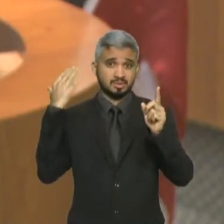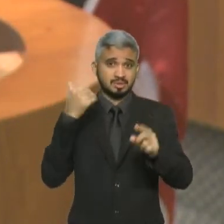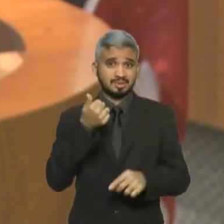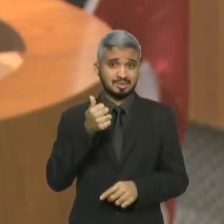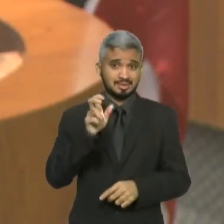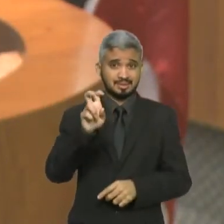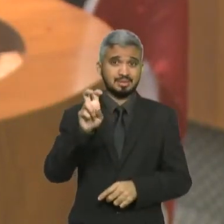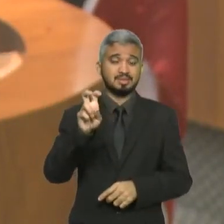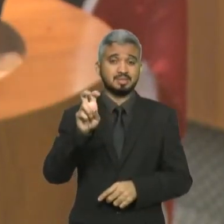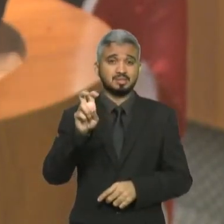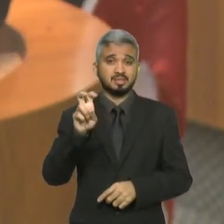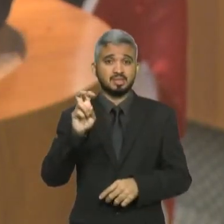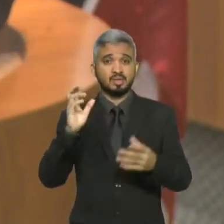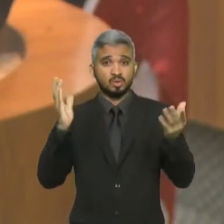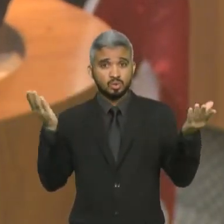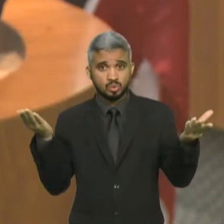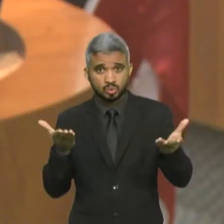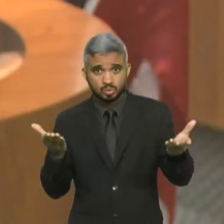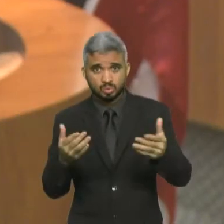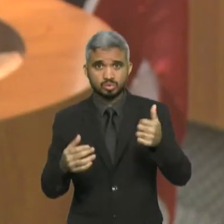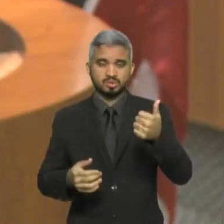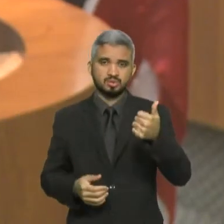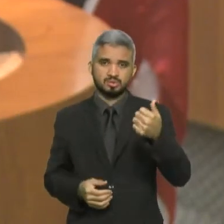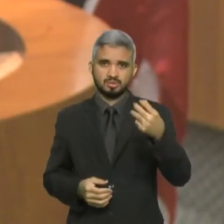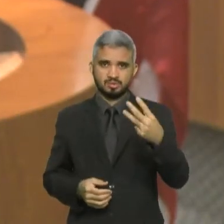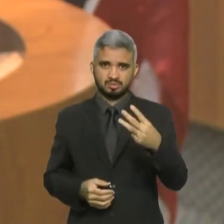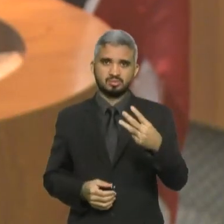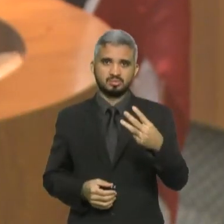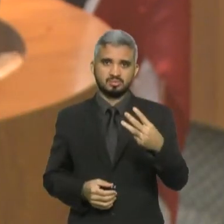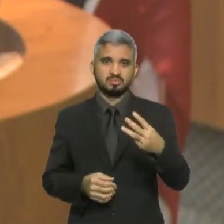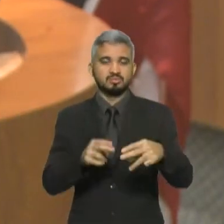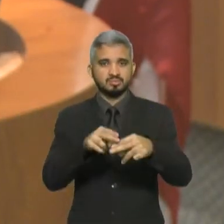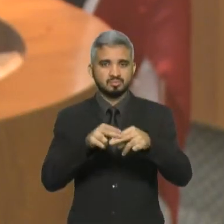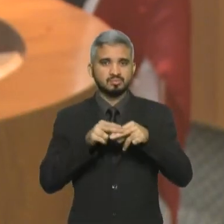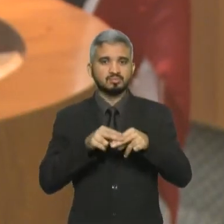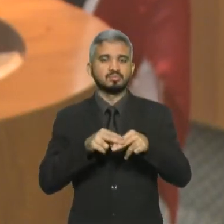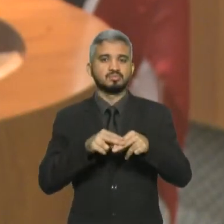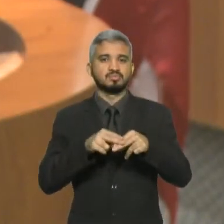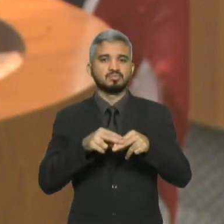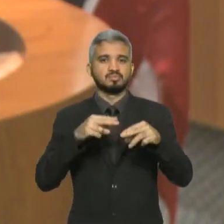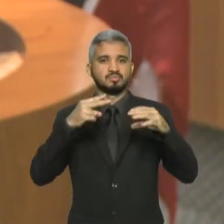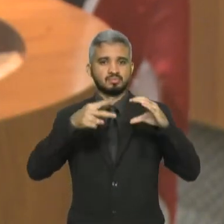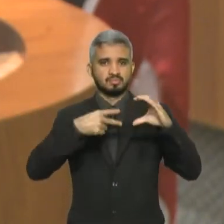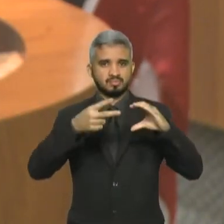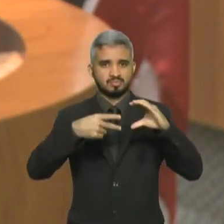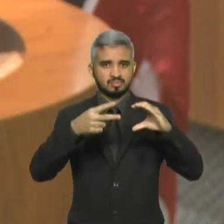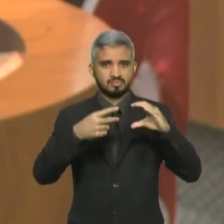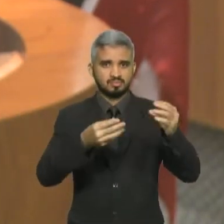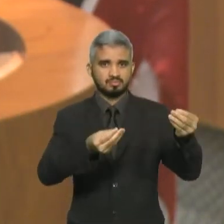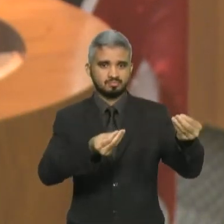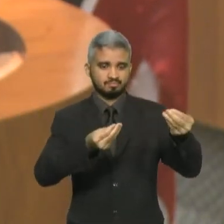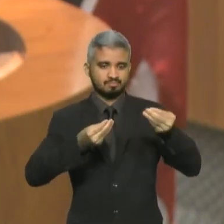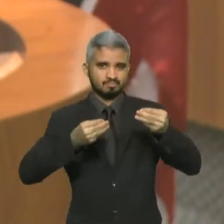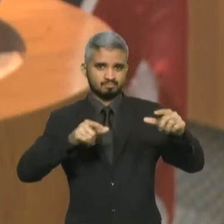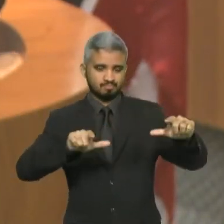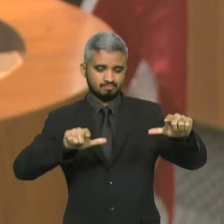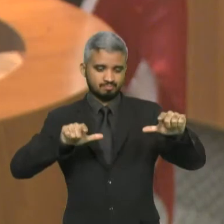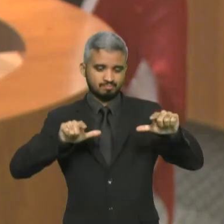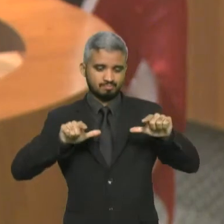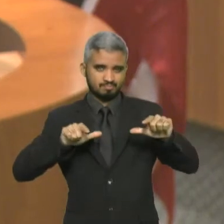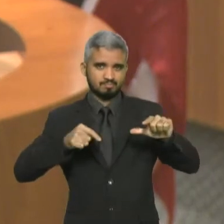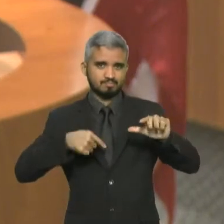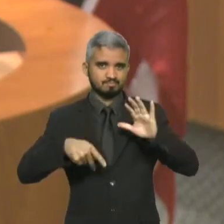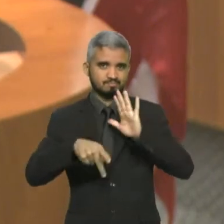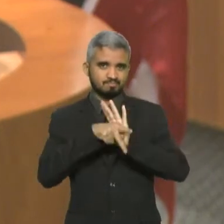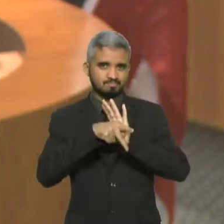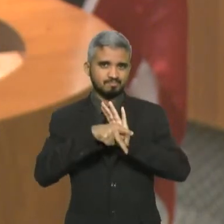nesse momento, na condição de 13, a casa me honrou com o título de cidadão pedreirense. Também quero dar